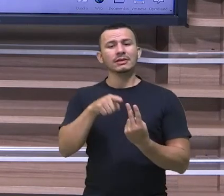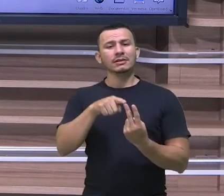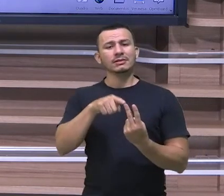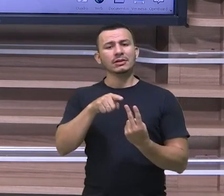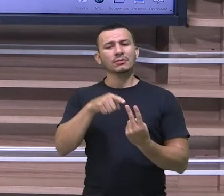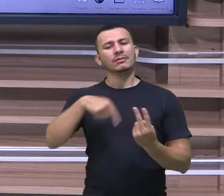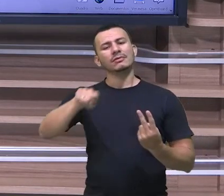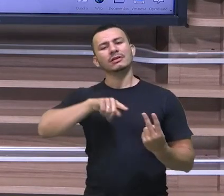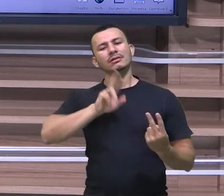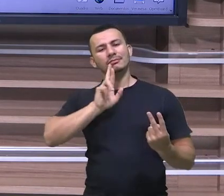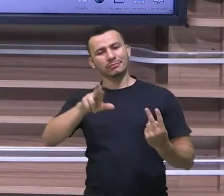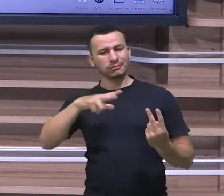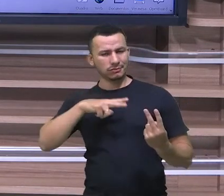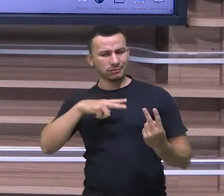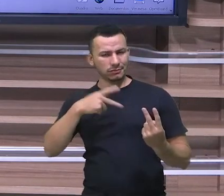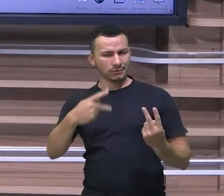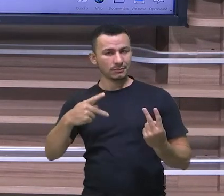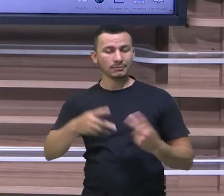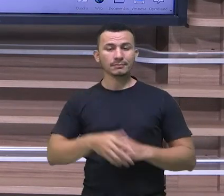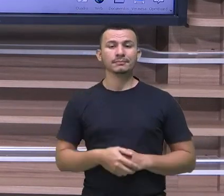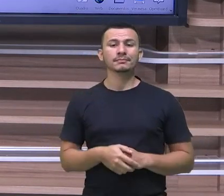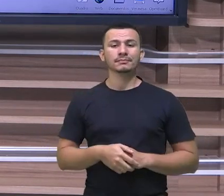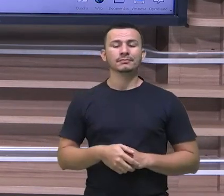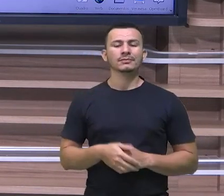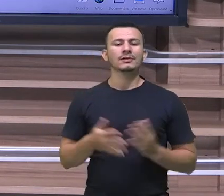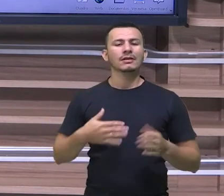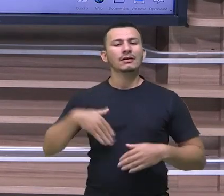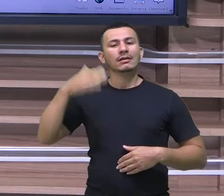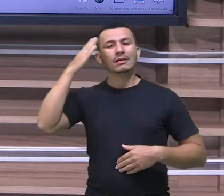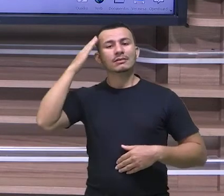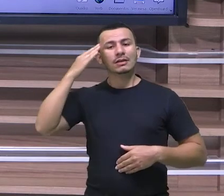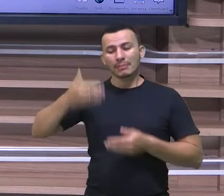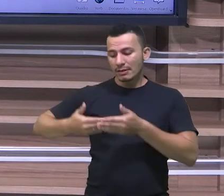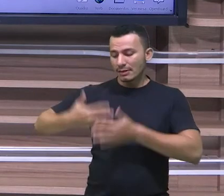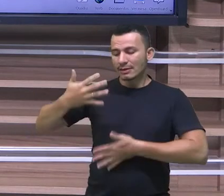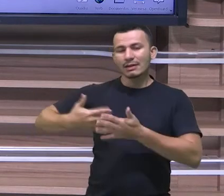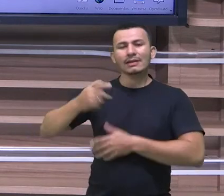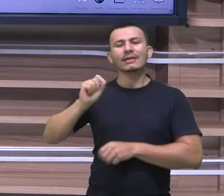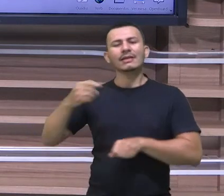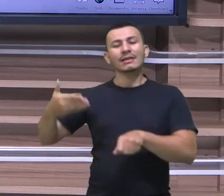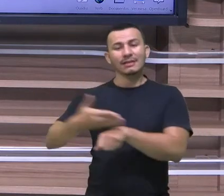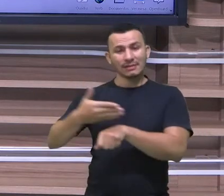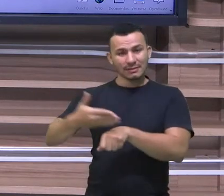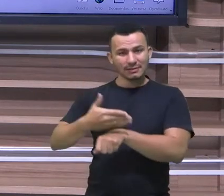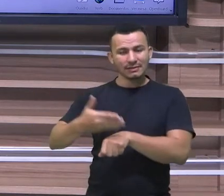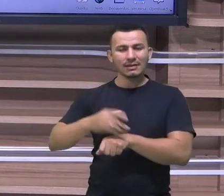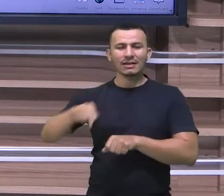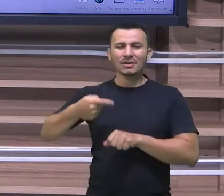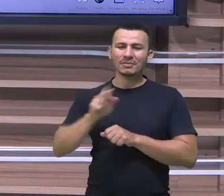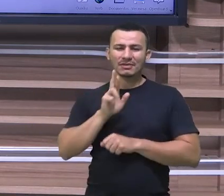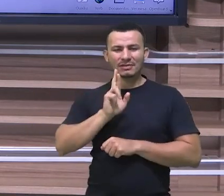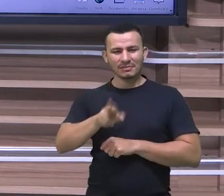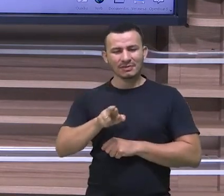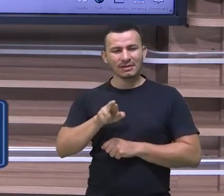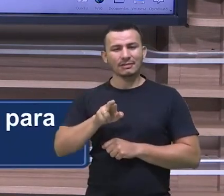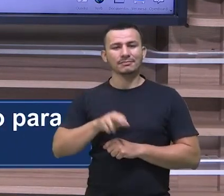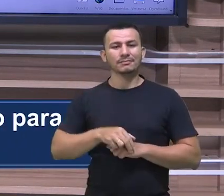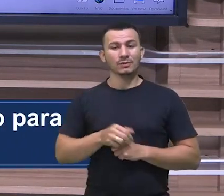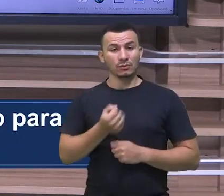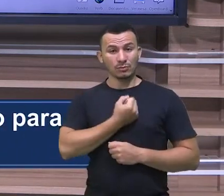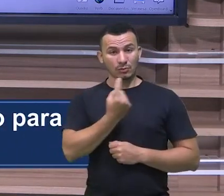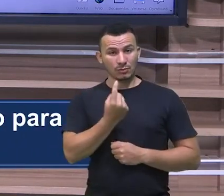para responder. Então, vamos verificar as participações no nosso chat e eu já parto para a correção da unha 2. Então, a